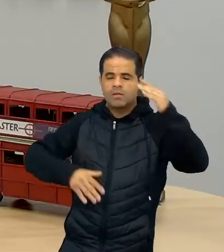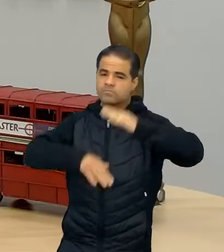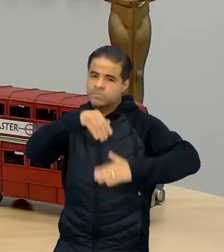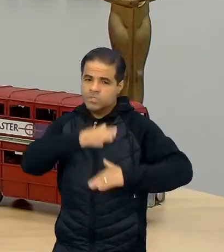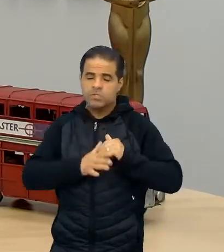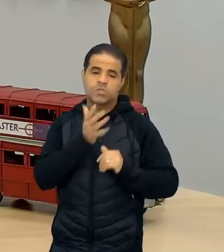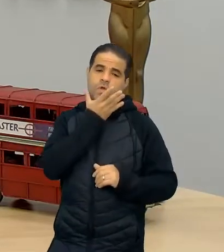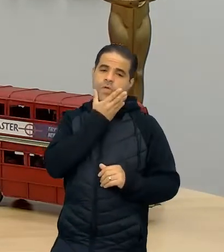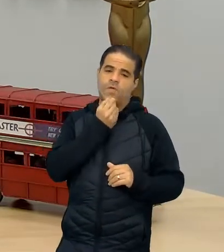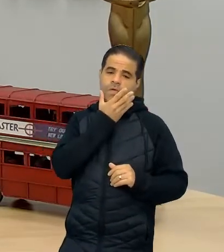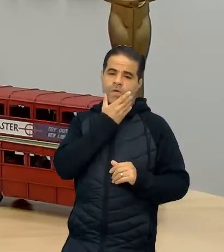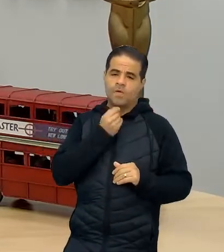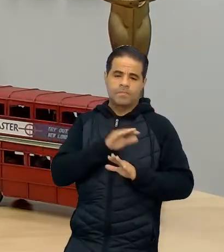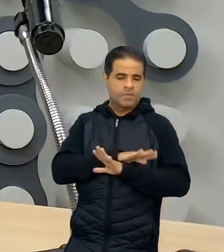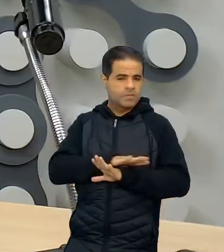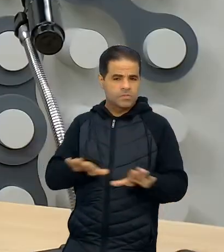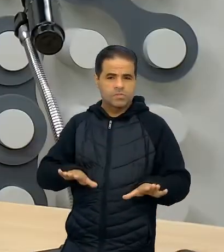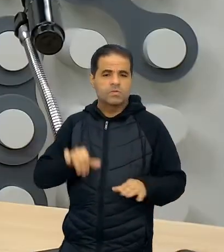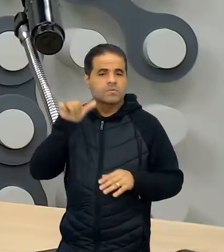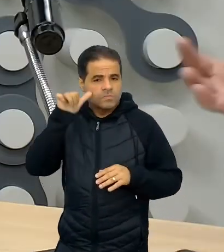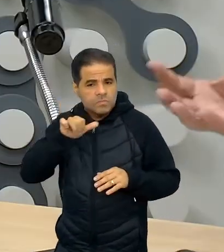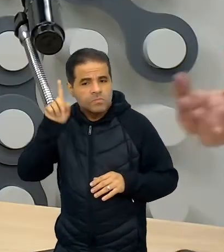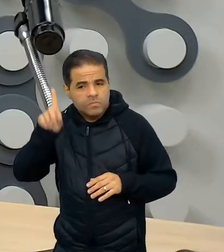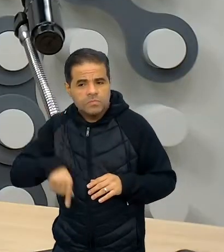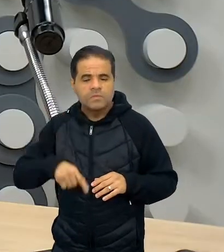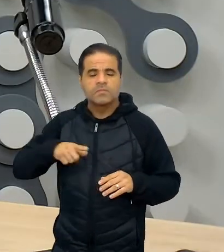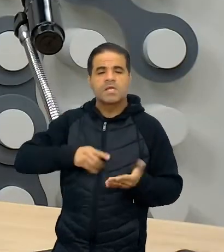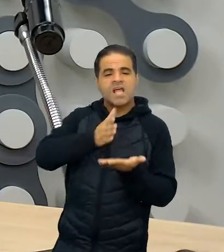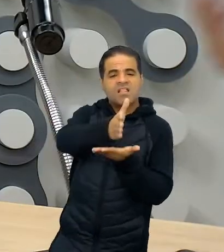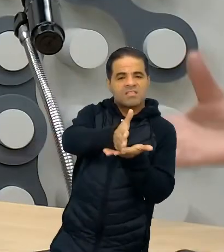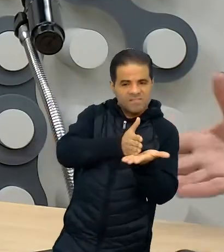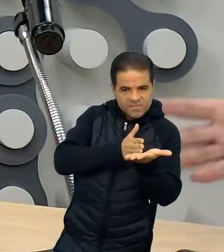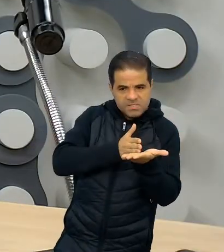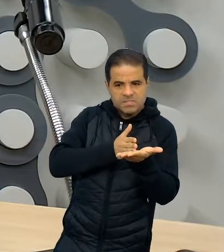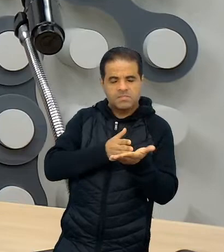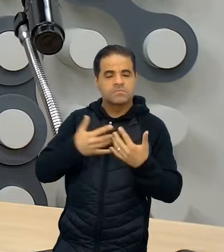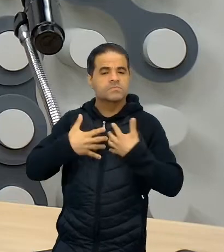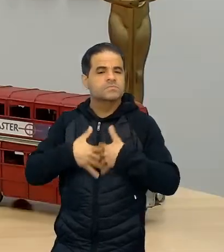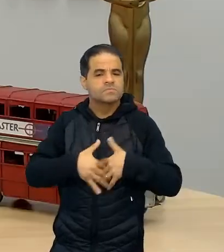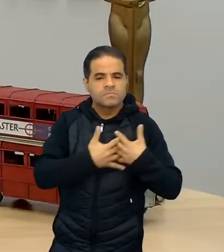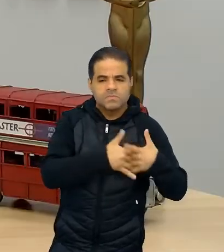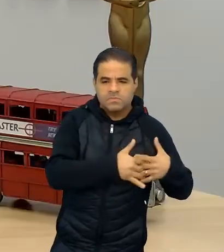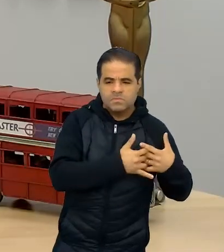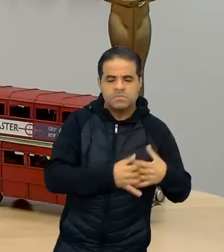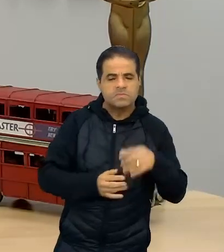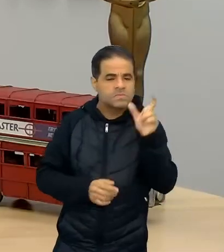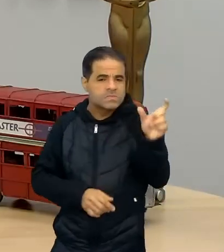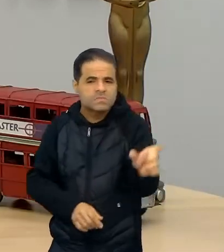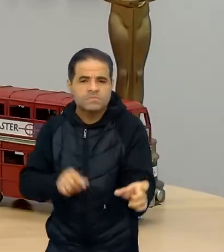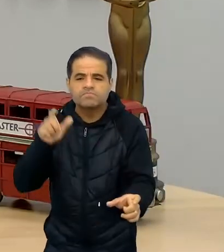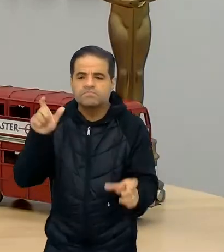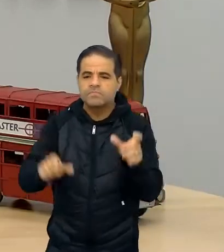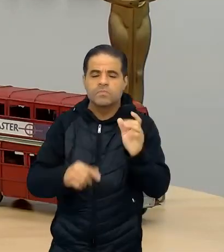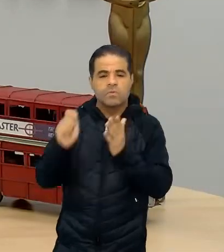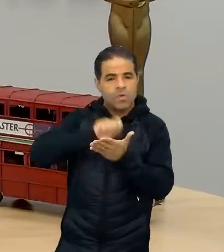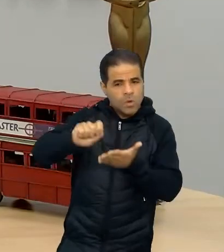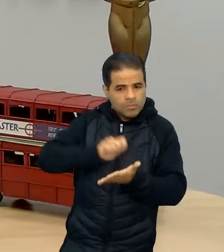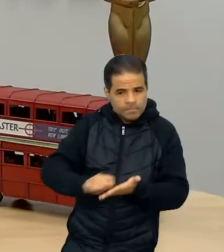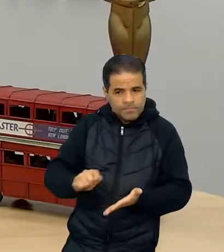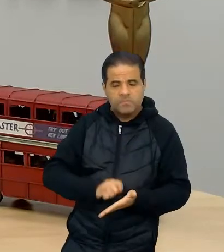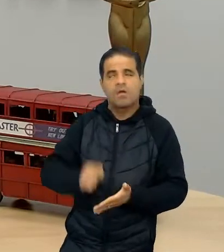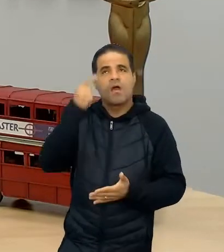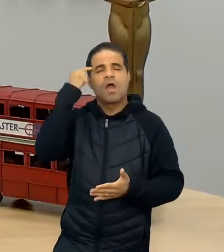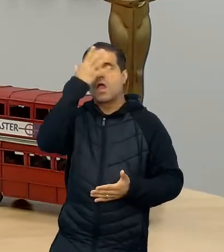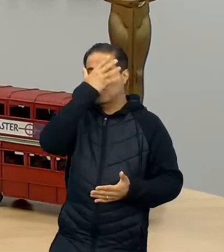pelos homens, né? Não pelo feminino. Então tem aí essa divisão dos aparelhos, né? Entre eles, eu até anotei para não deixar de falar